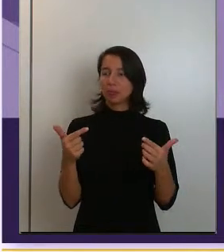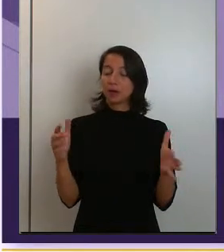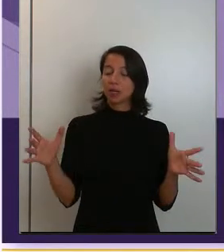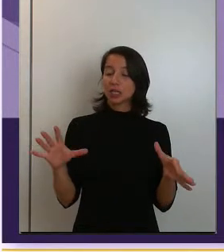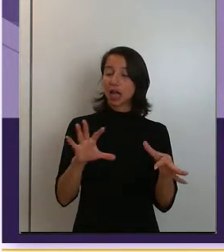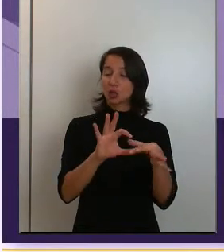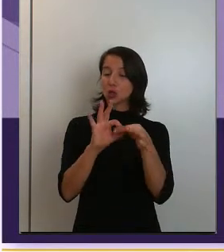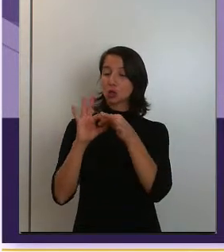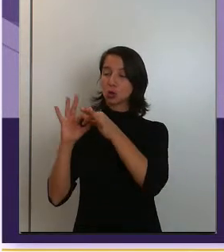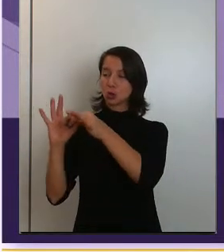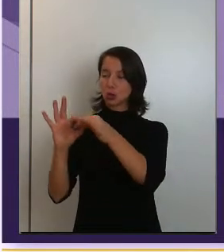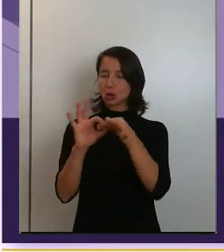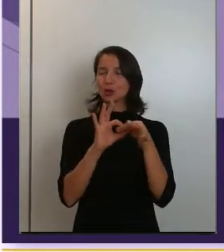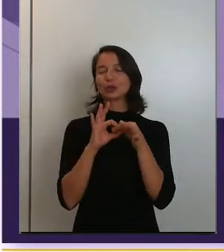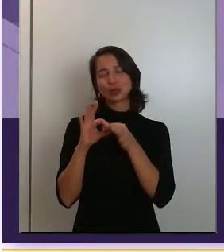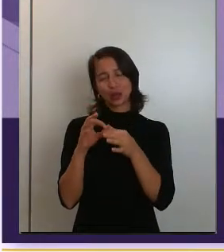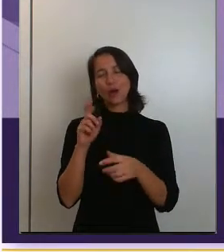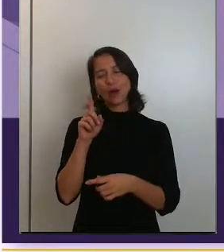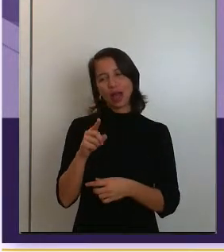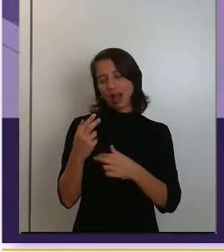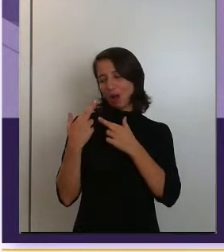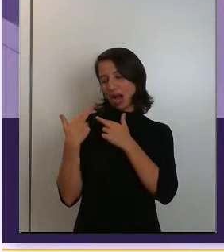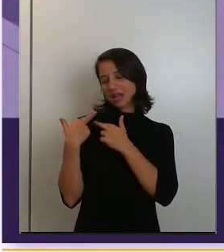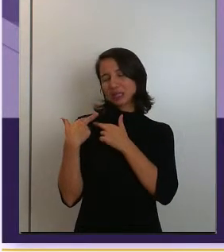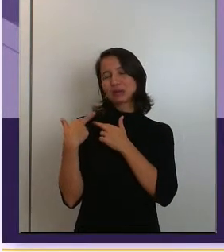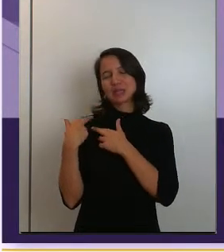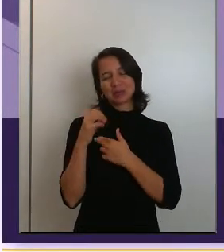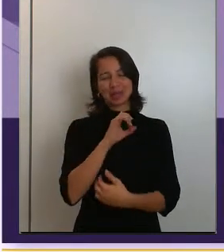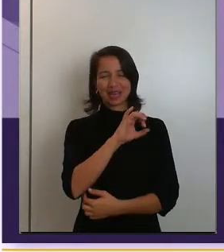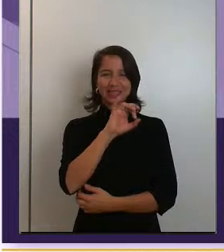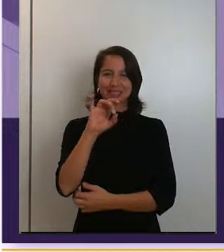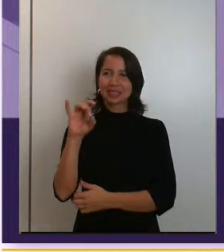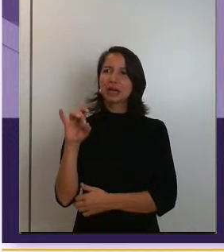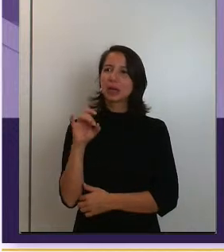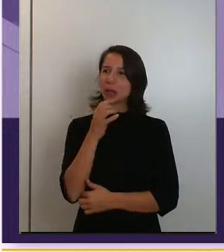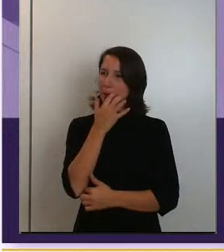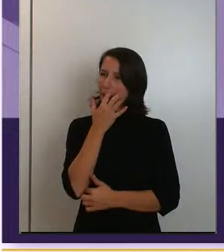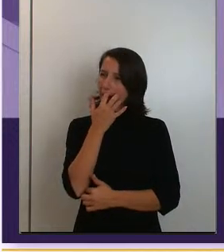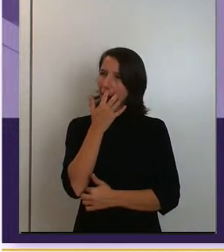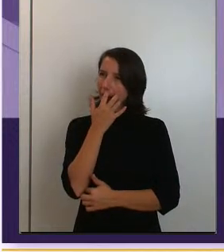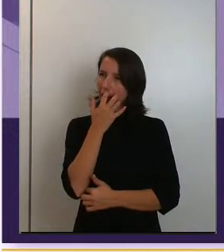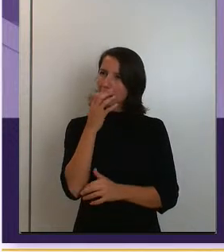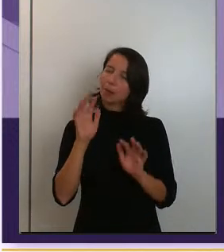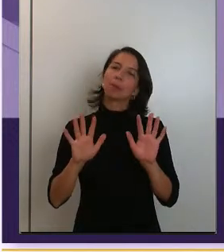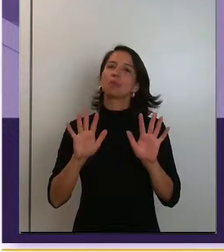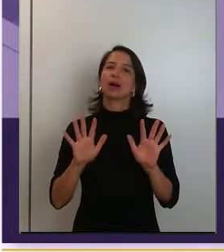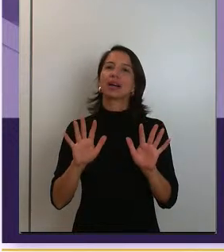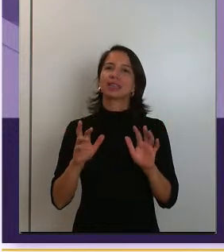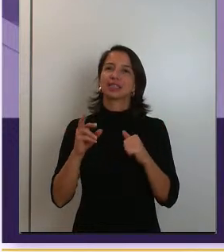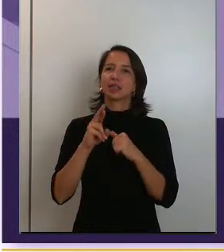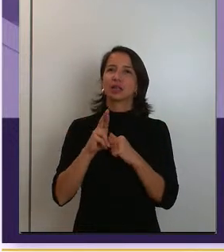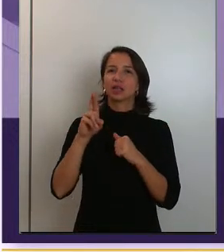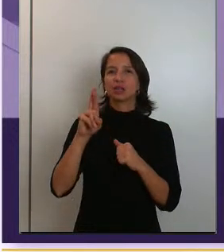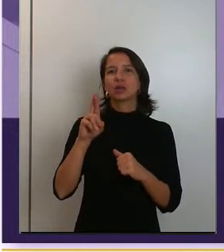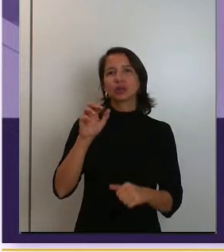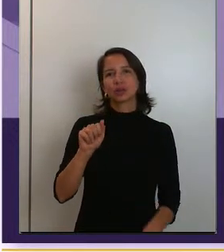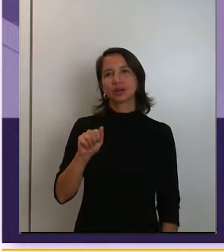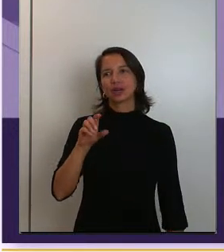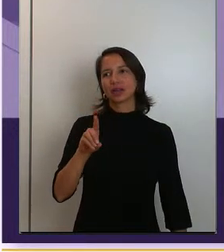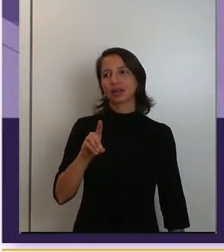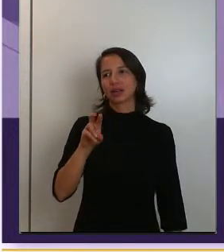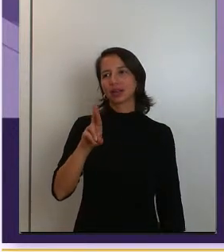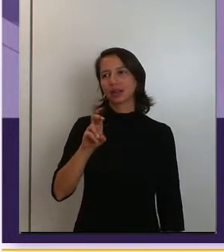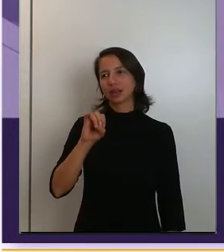relacionado. Então, eu acho que é um dever de casa para a gente. Não sei se deveria ter colocado em público, mas depois, doutora Adriane, doutora Edilene e eu, a gente